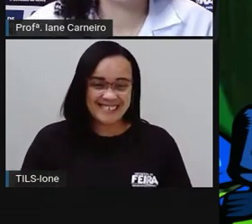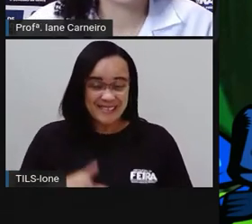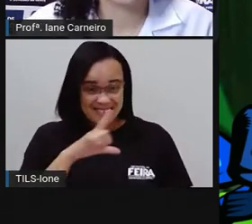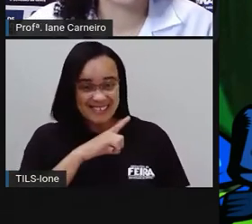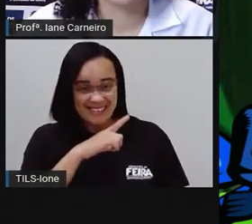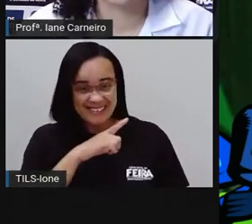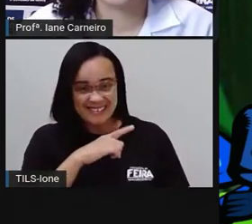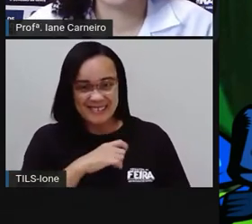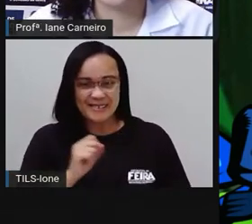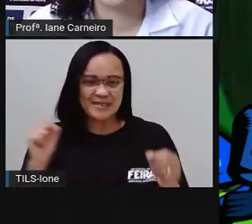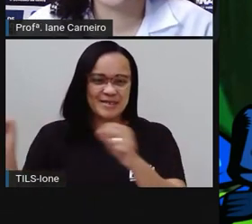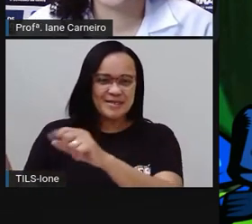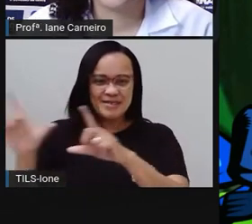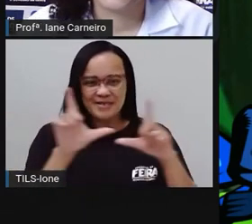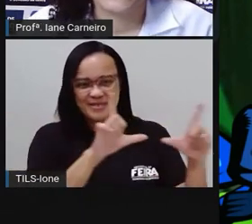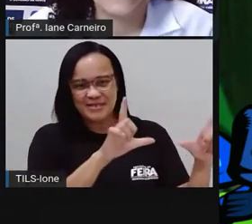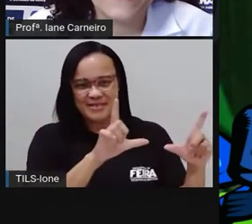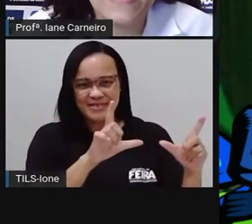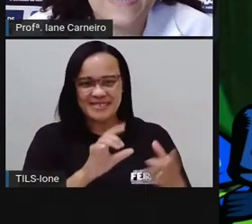Vamos pro próximo.